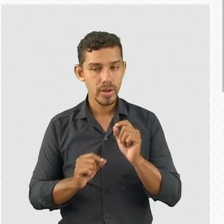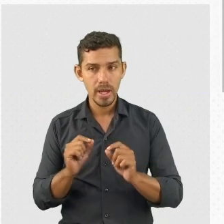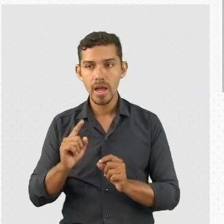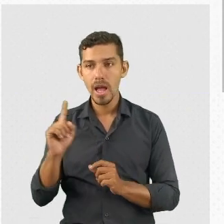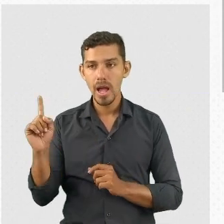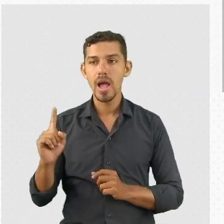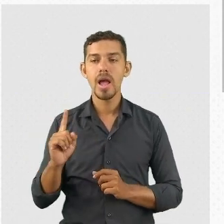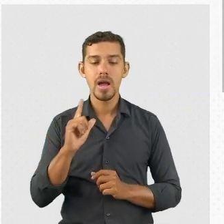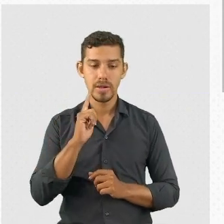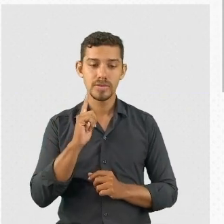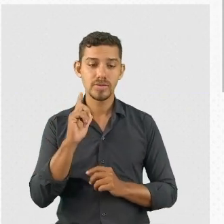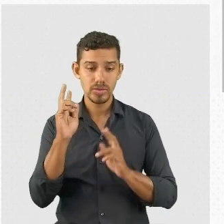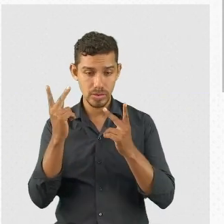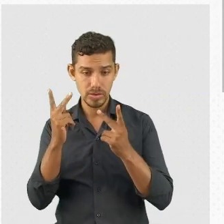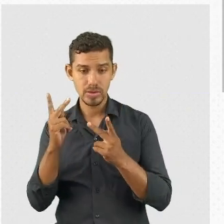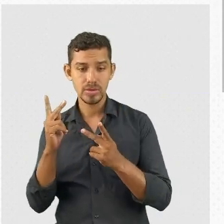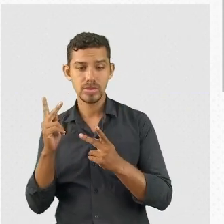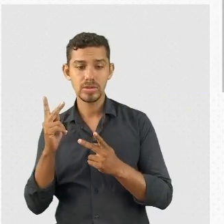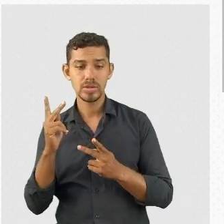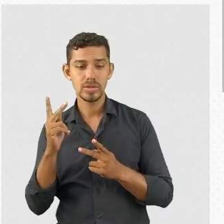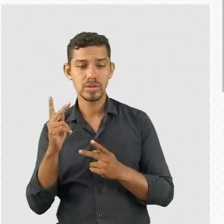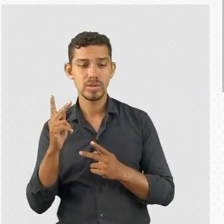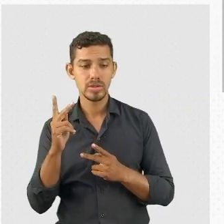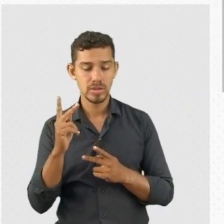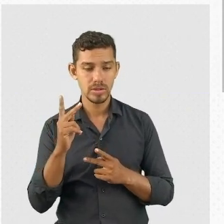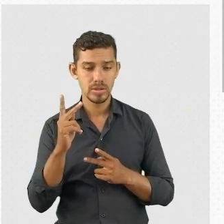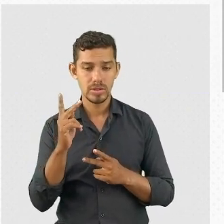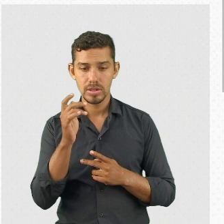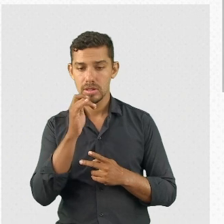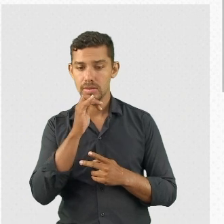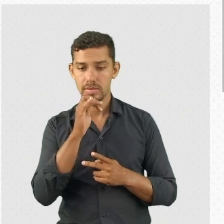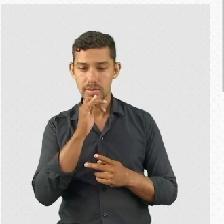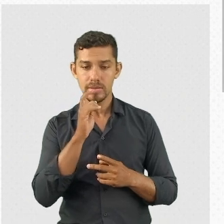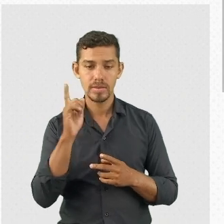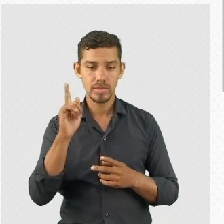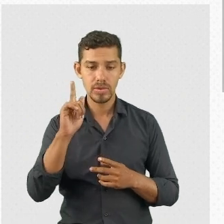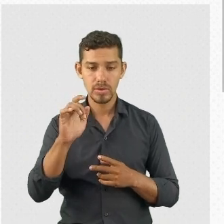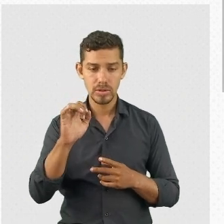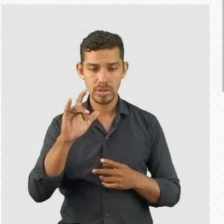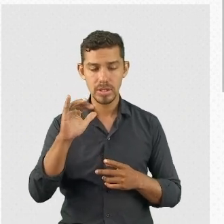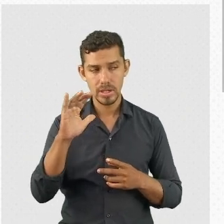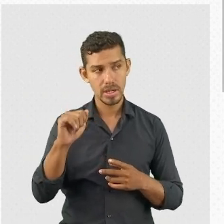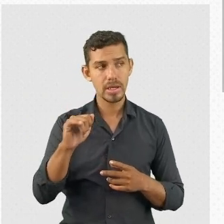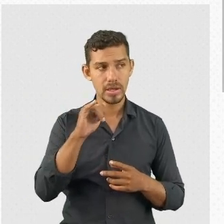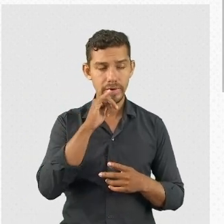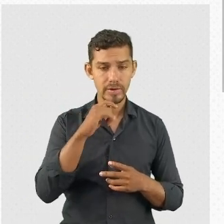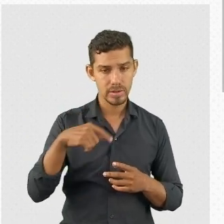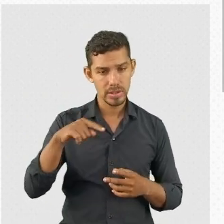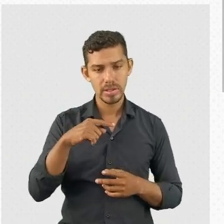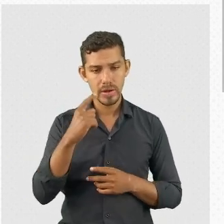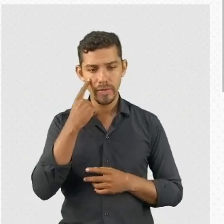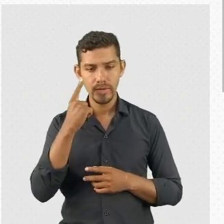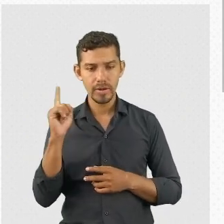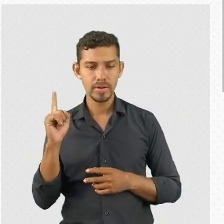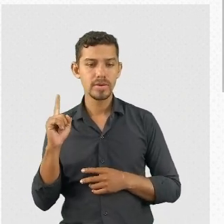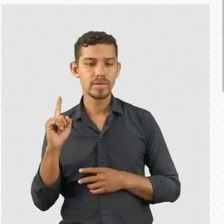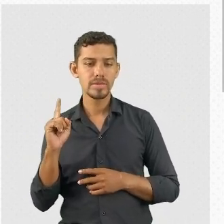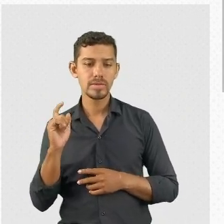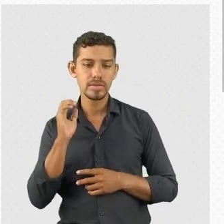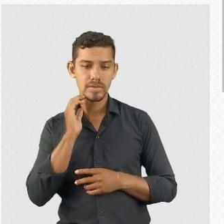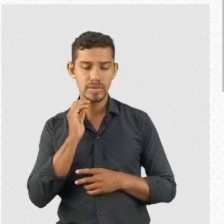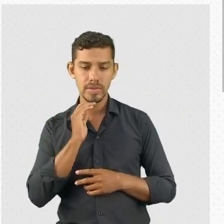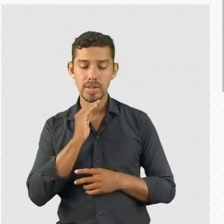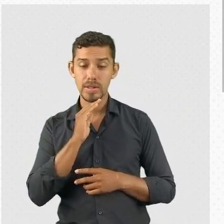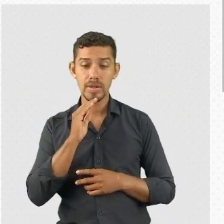o sanduíche de manteiga de amendoim com geleia, provavelmente vocês já viram. E esse